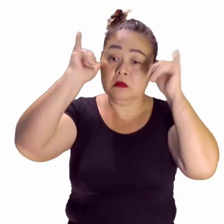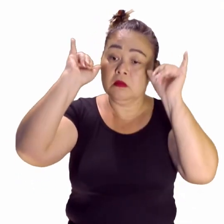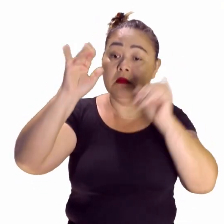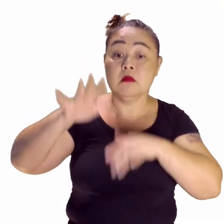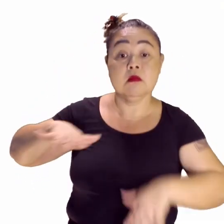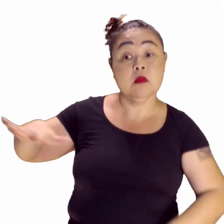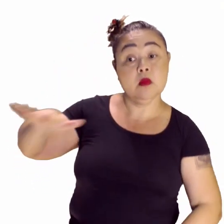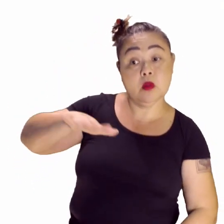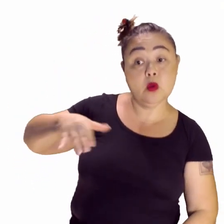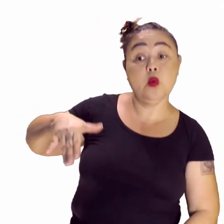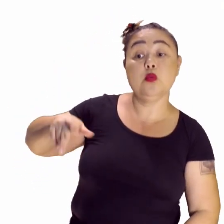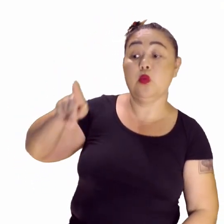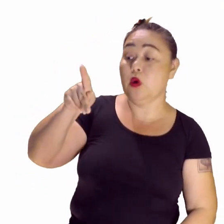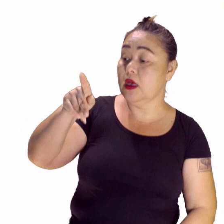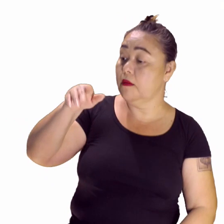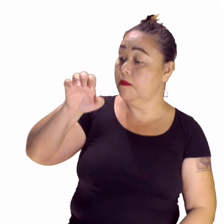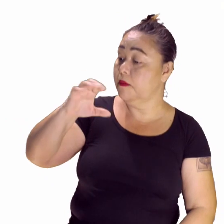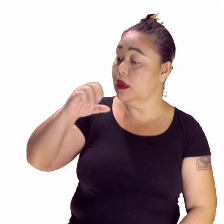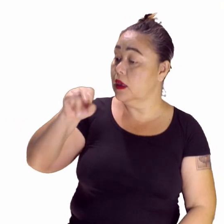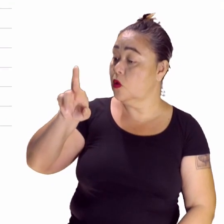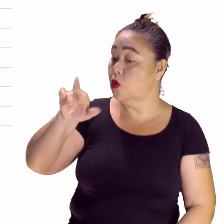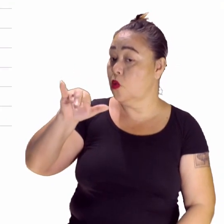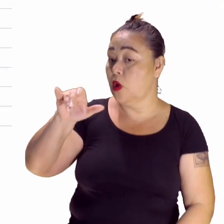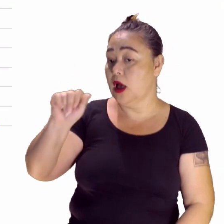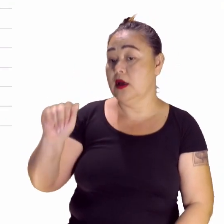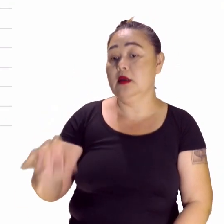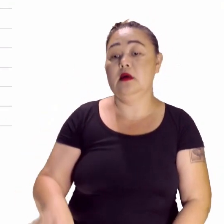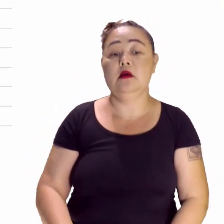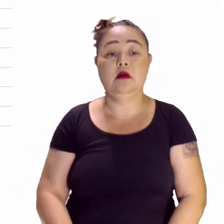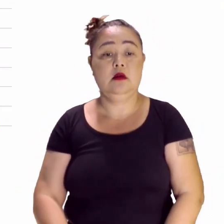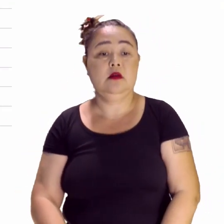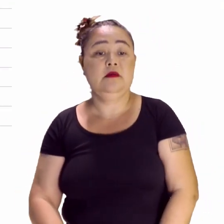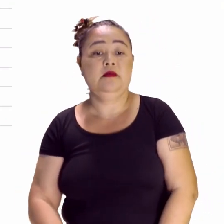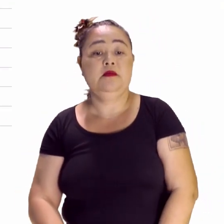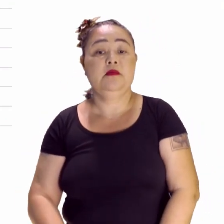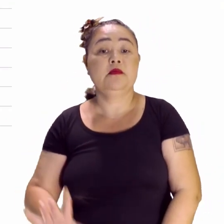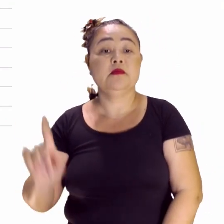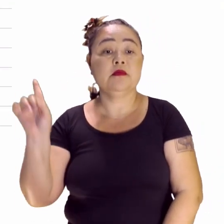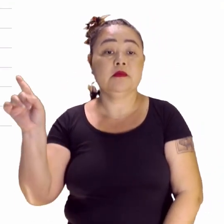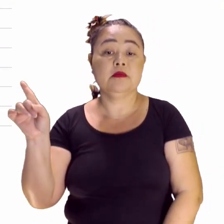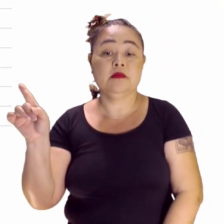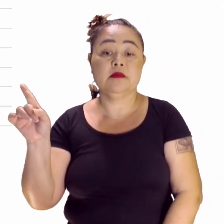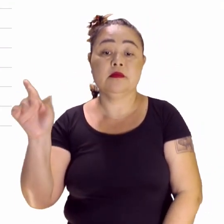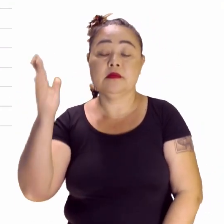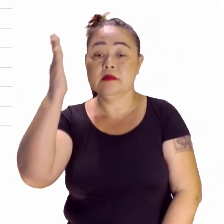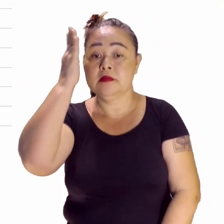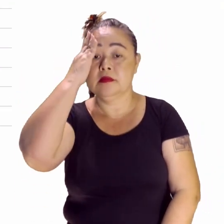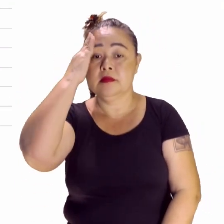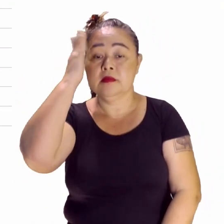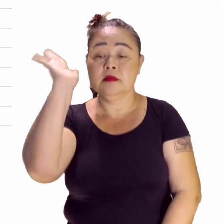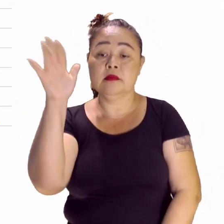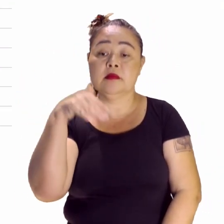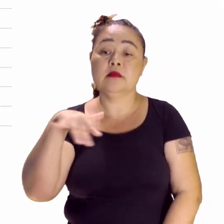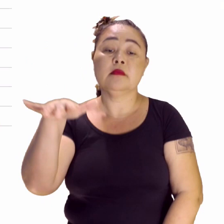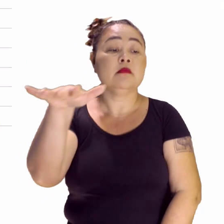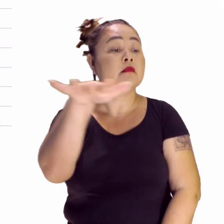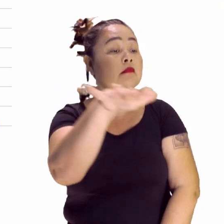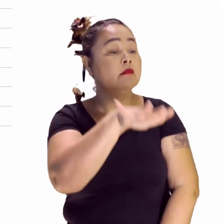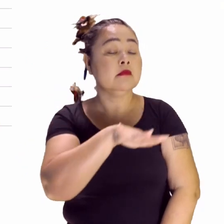pecuária, mas a bovino é a destaque. E aí fizemos essa abordagem para a gente saber que no